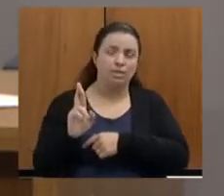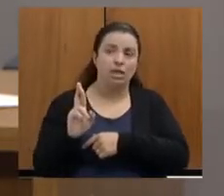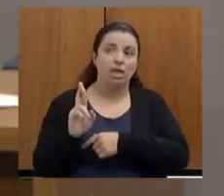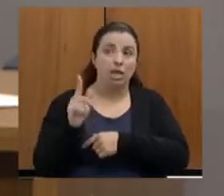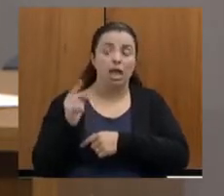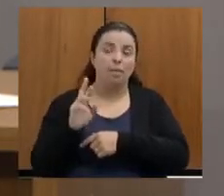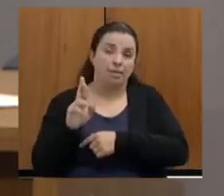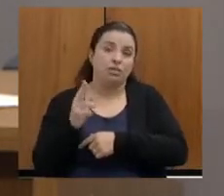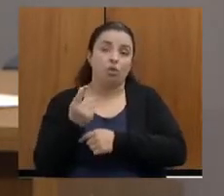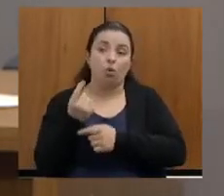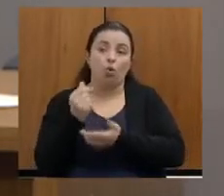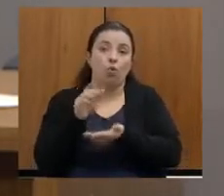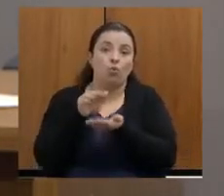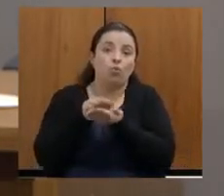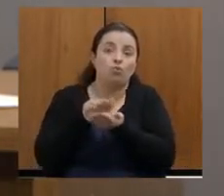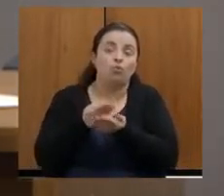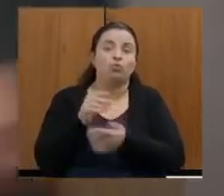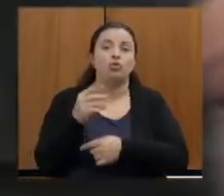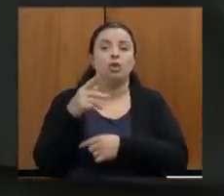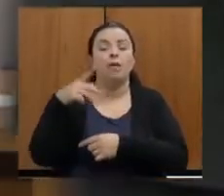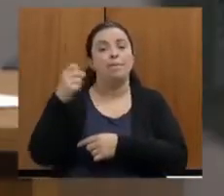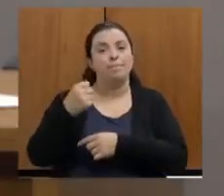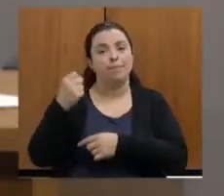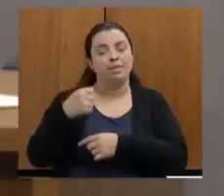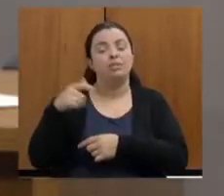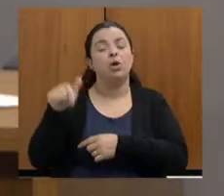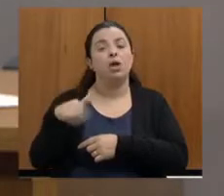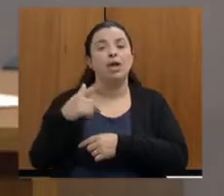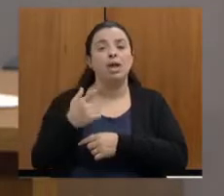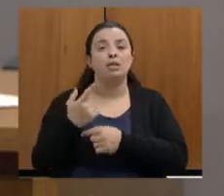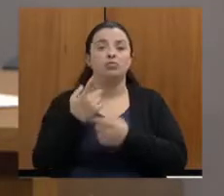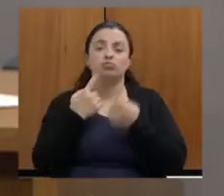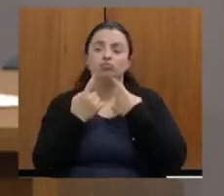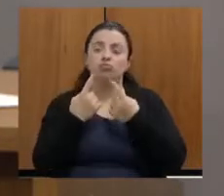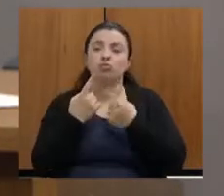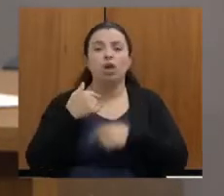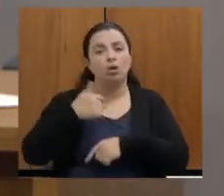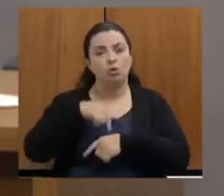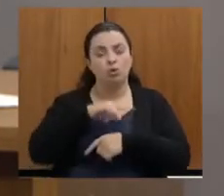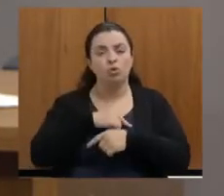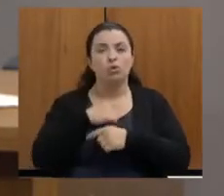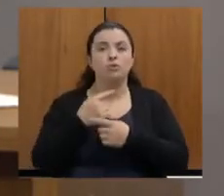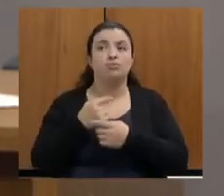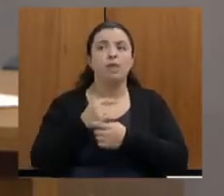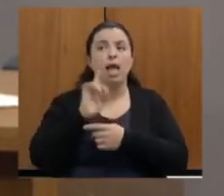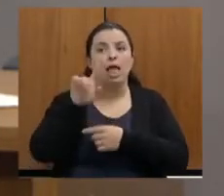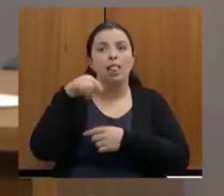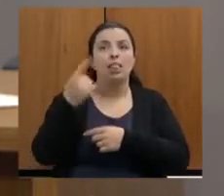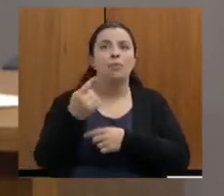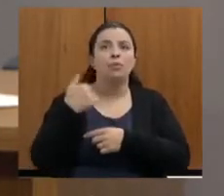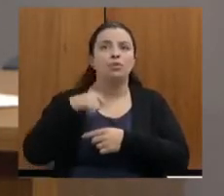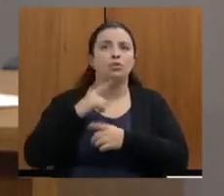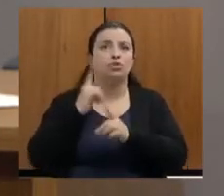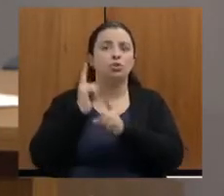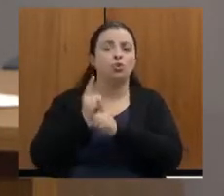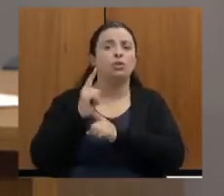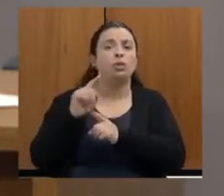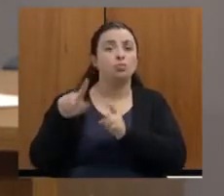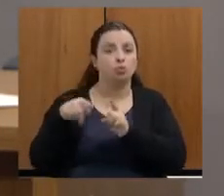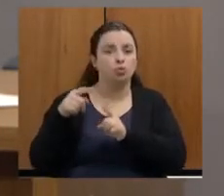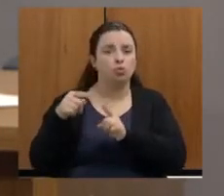pensão eles manter o diálogo com a gente depois disso a gente encontrou mais duas vezes